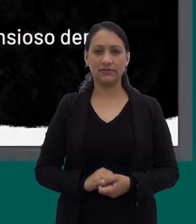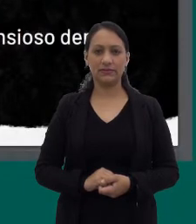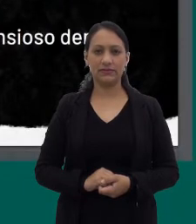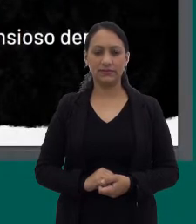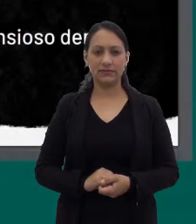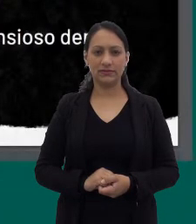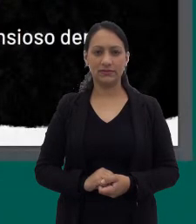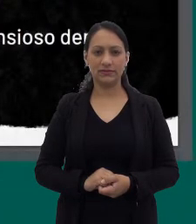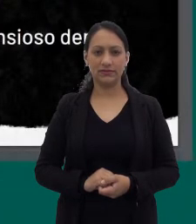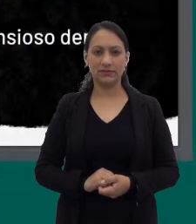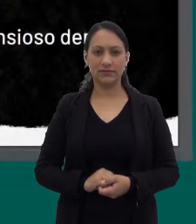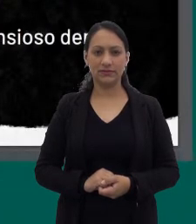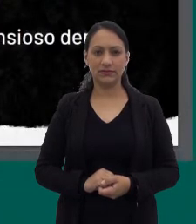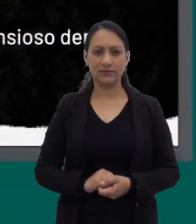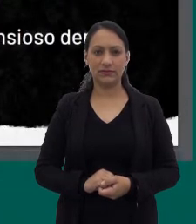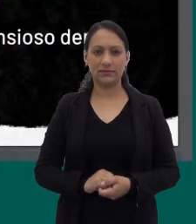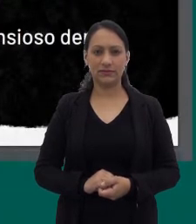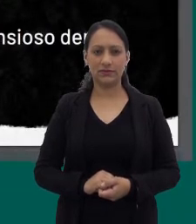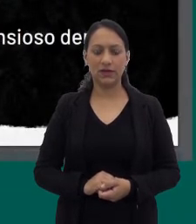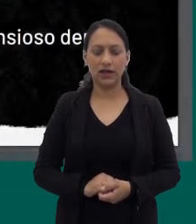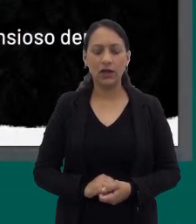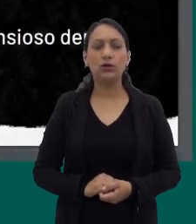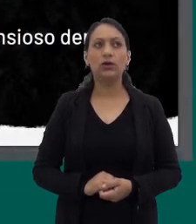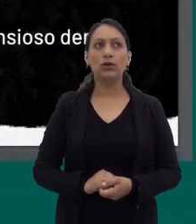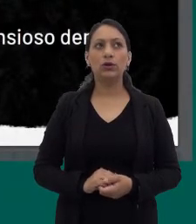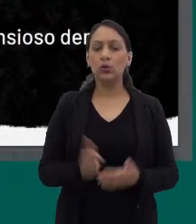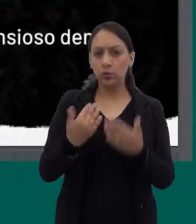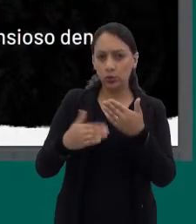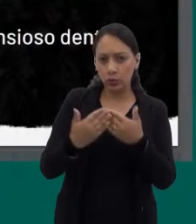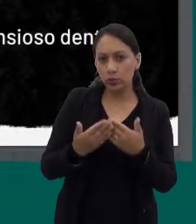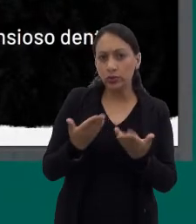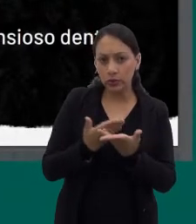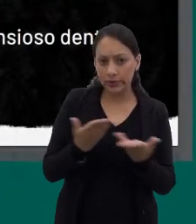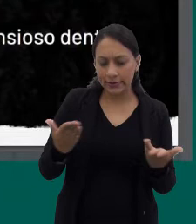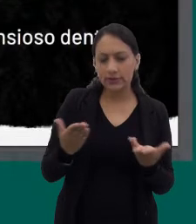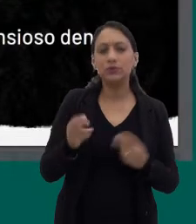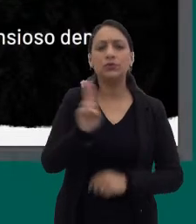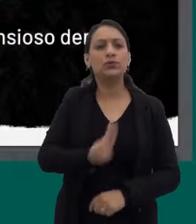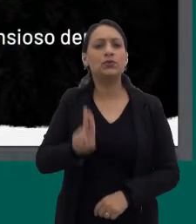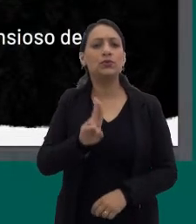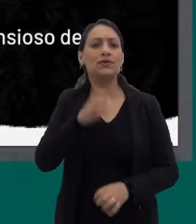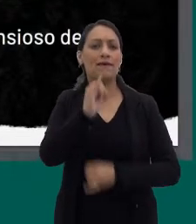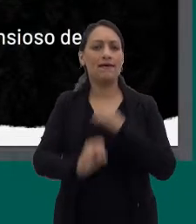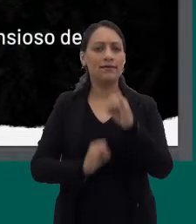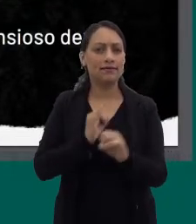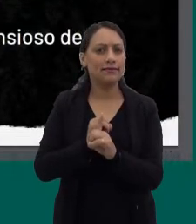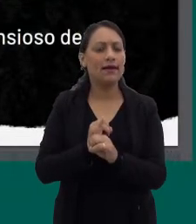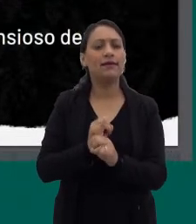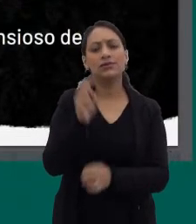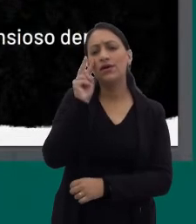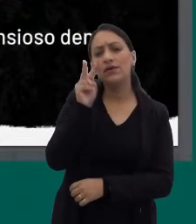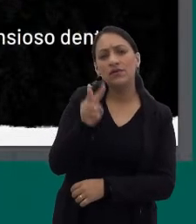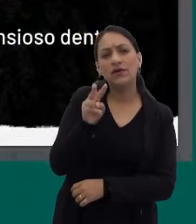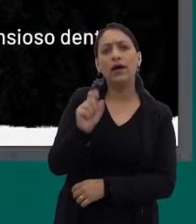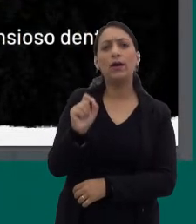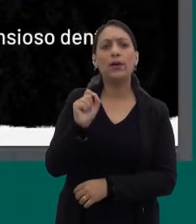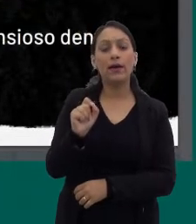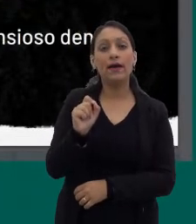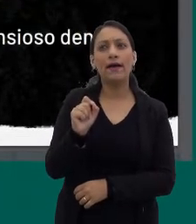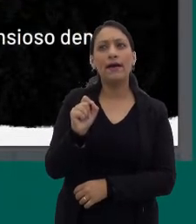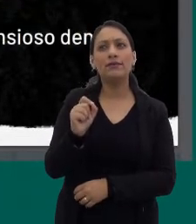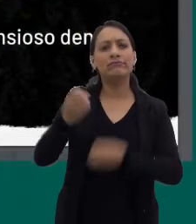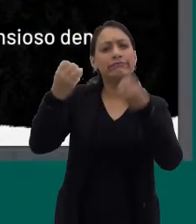E aí a gente também, acho que com tudo isso, né, com o uso da internet, a gente também vê muito se falar de